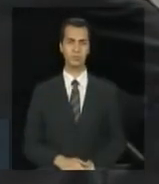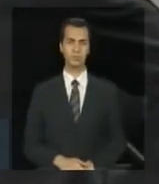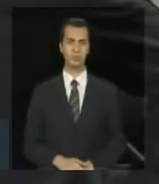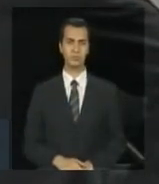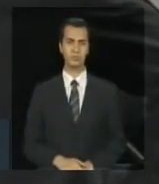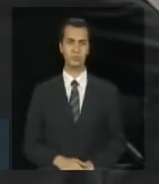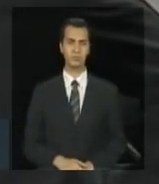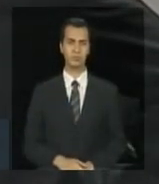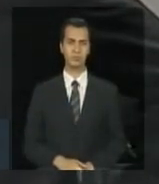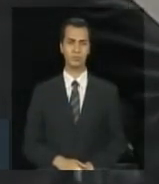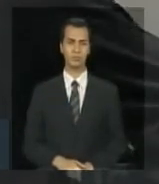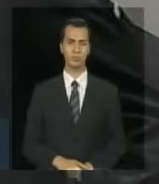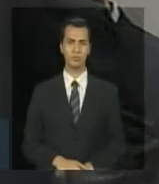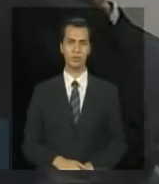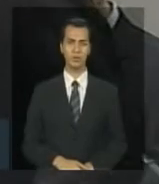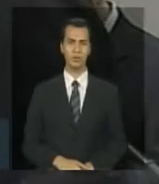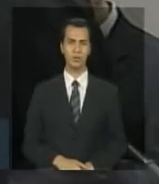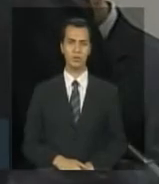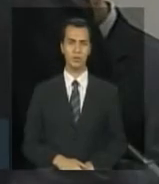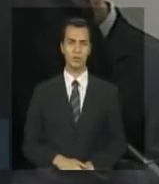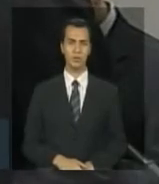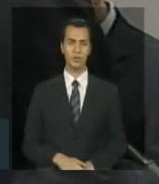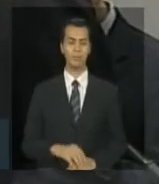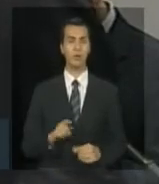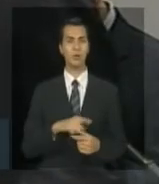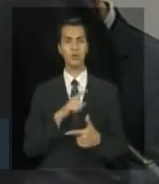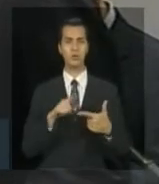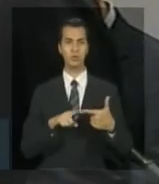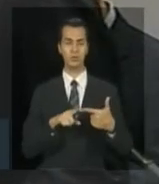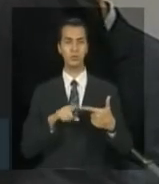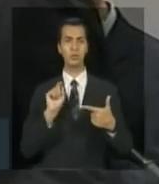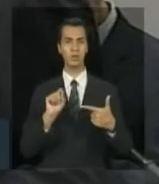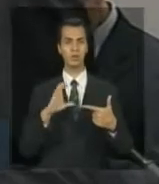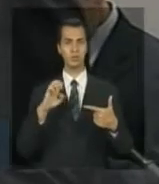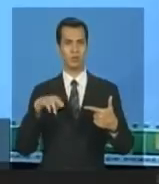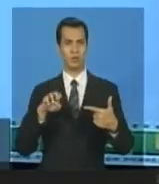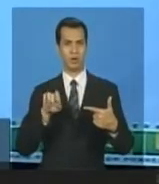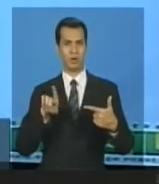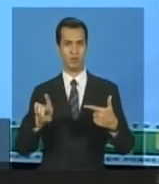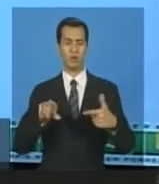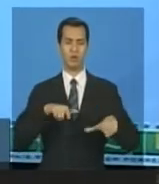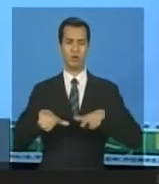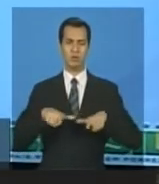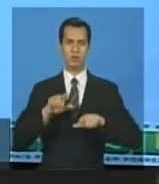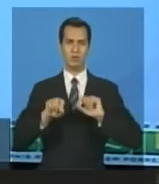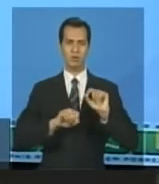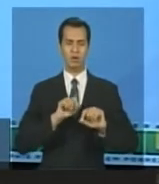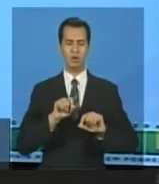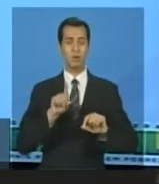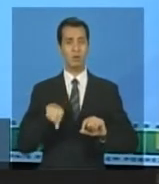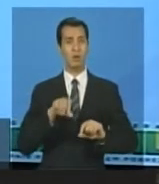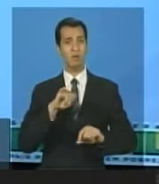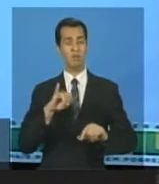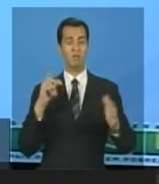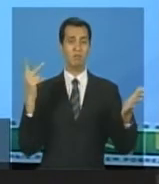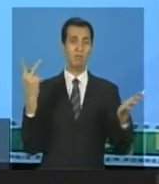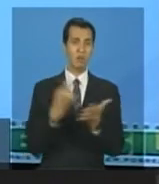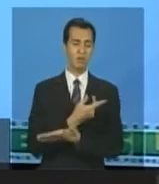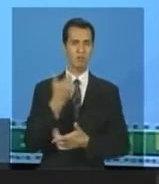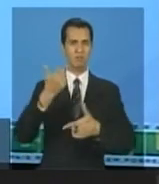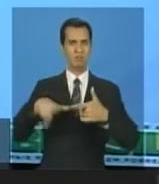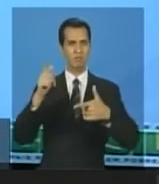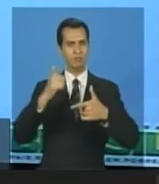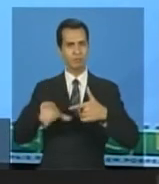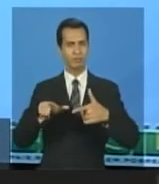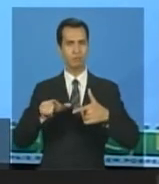bom modo outro aspecto da atuação da do senad diz respeito à a iminência de um desastre né então nós